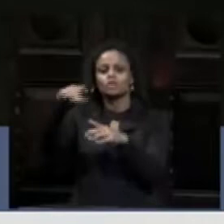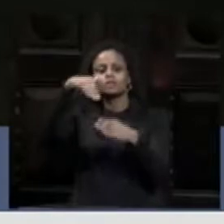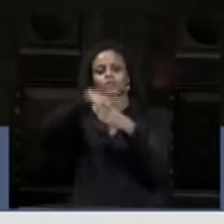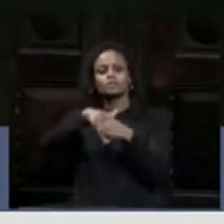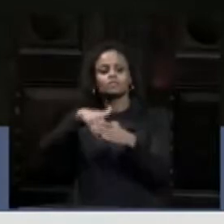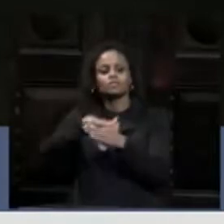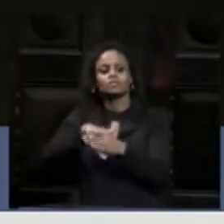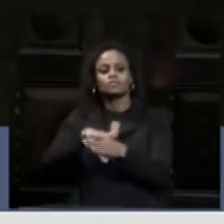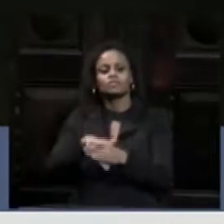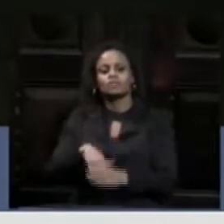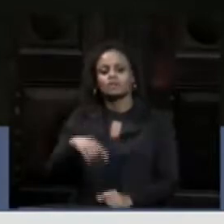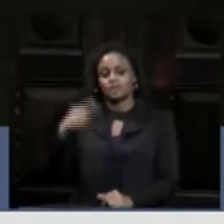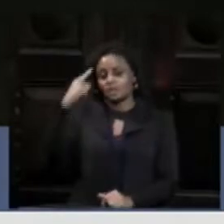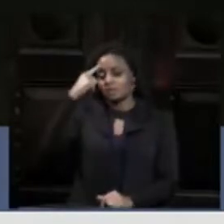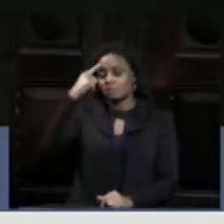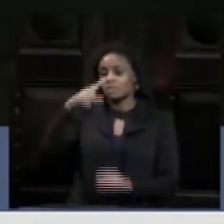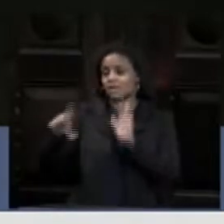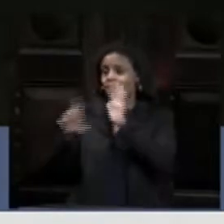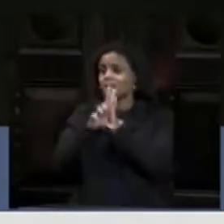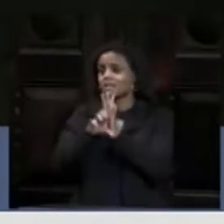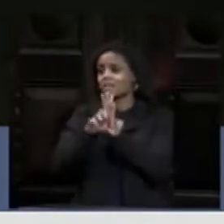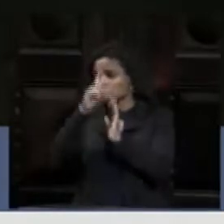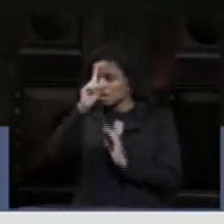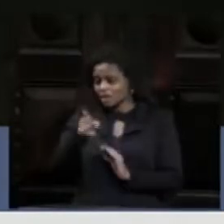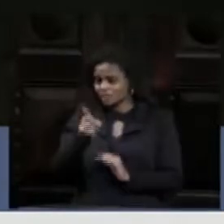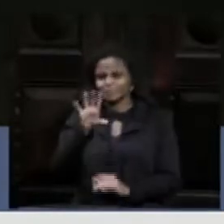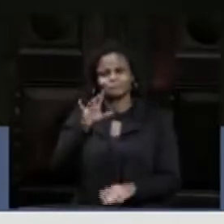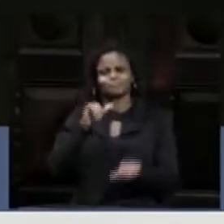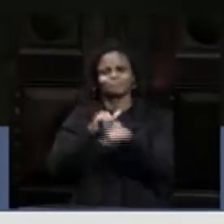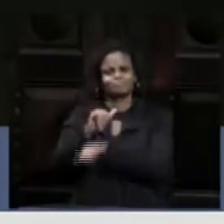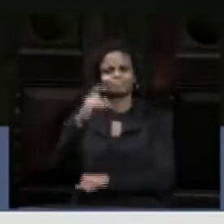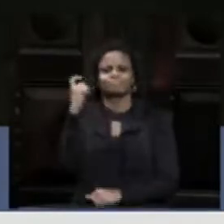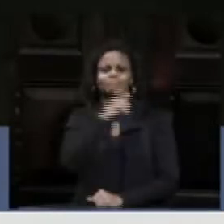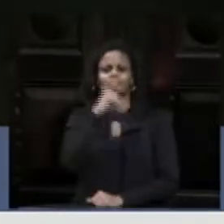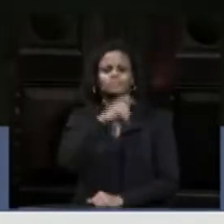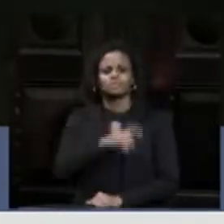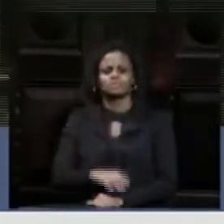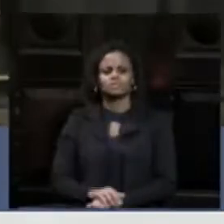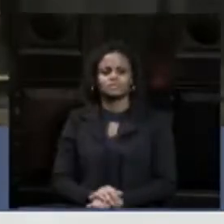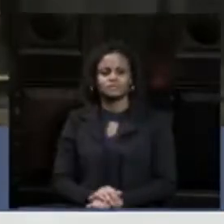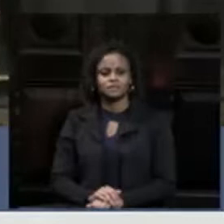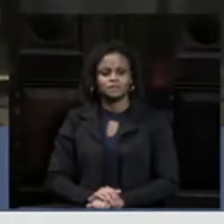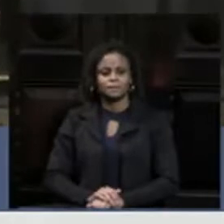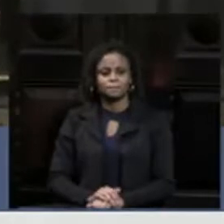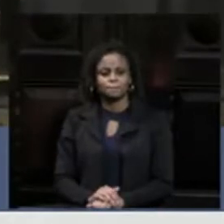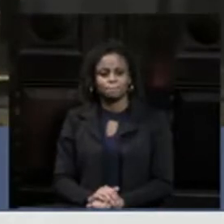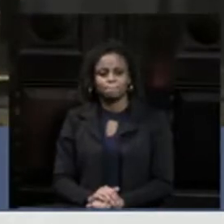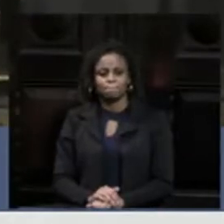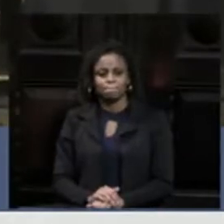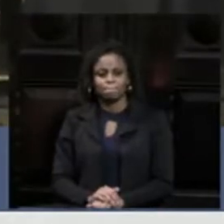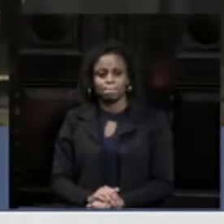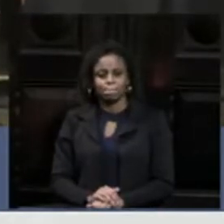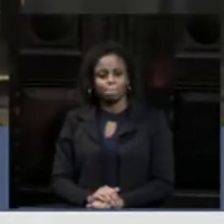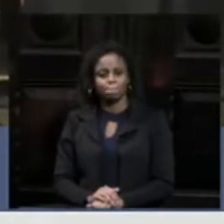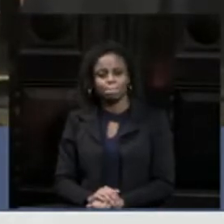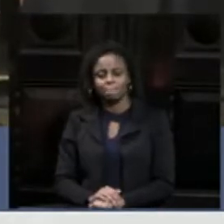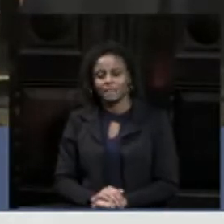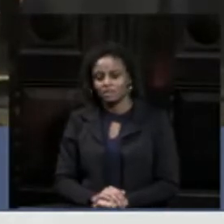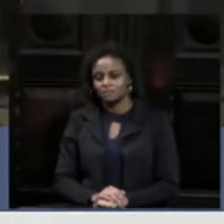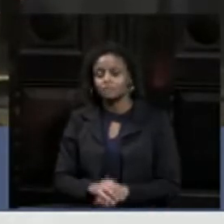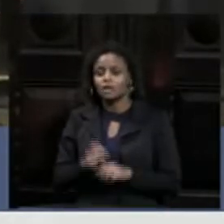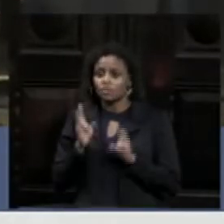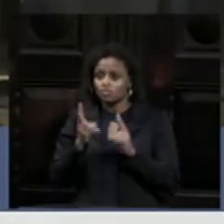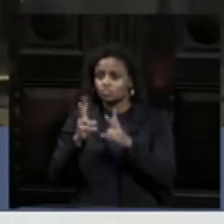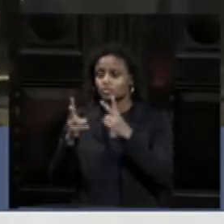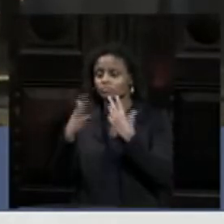que a lei está mandando, mas a lei não manda. Eu já fiz alguns, mas me arrependo. Não havendo quem queira discutir, encerra a discussão